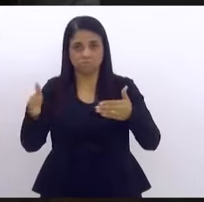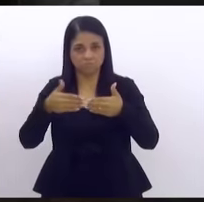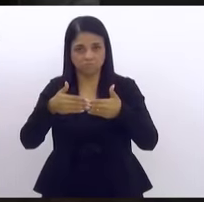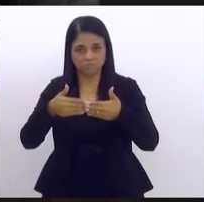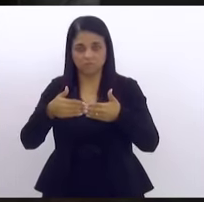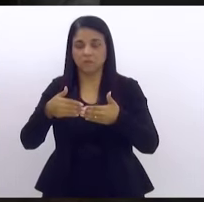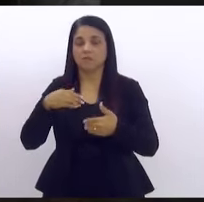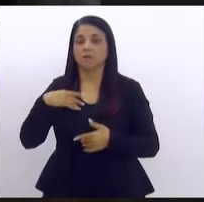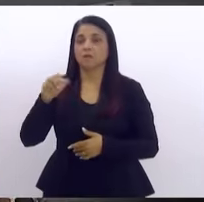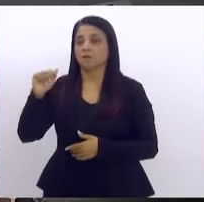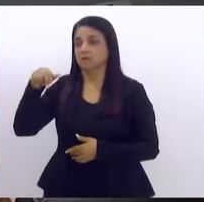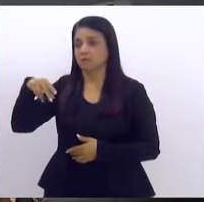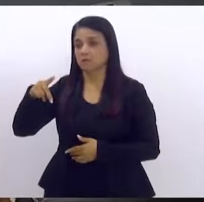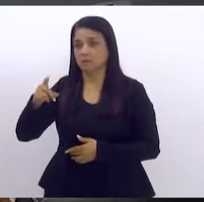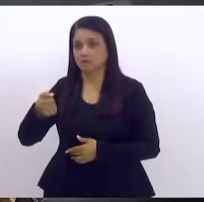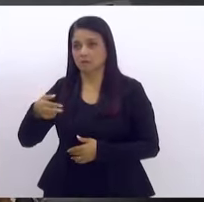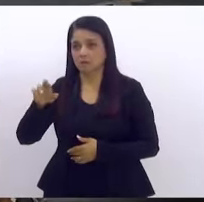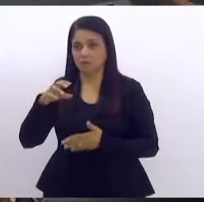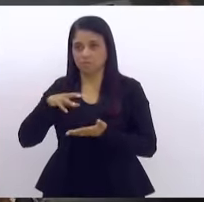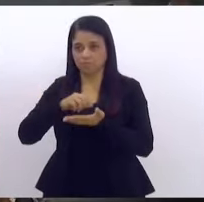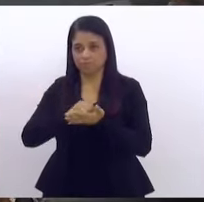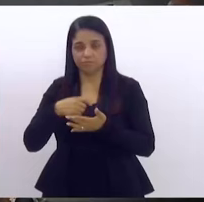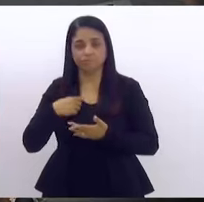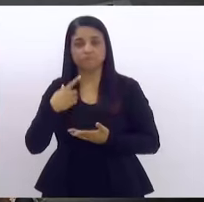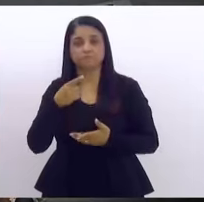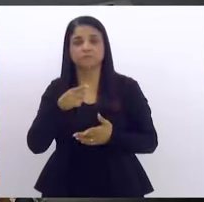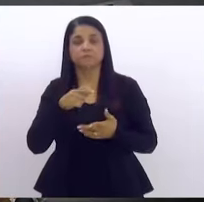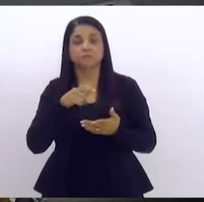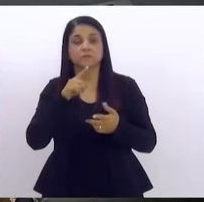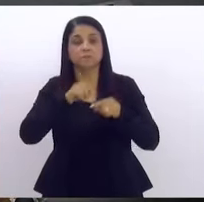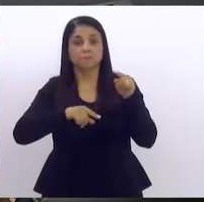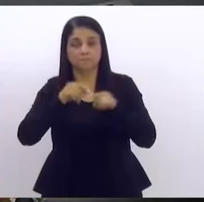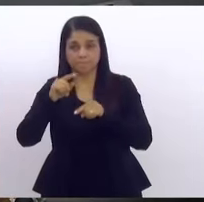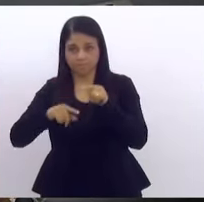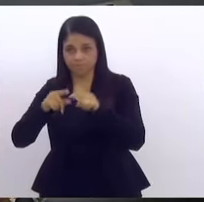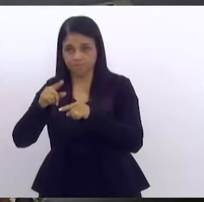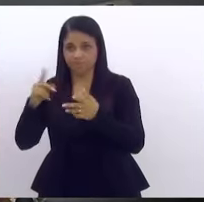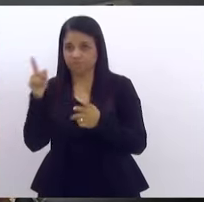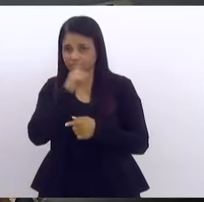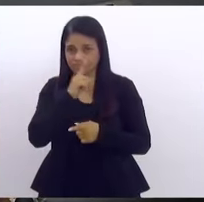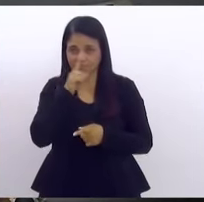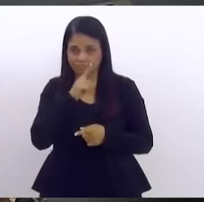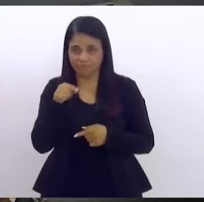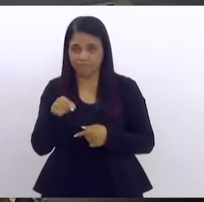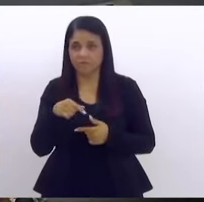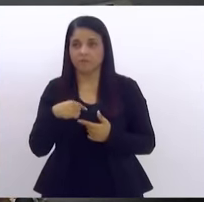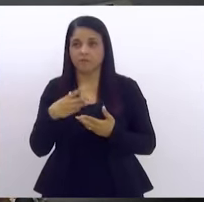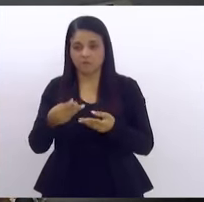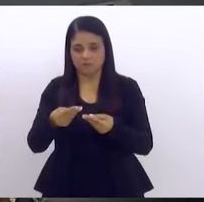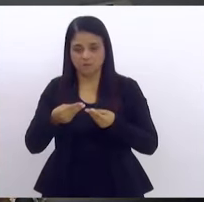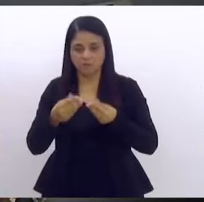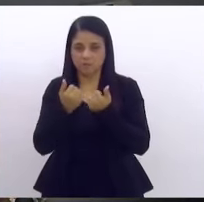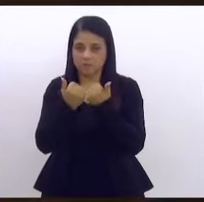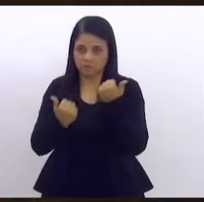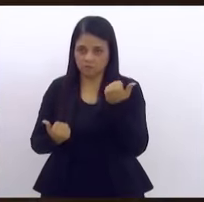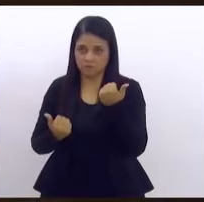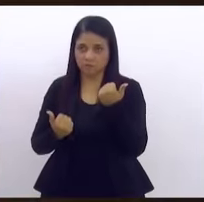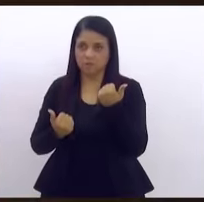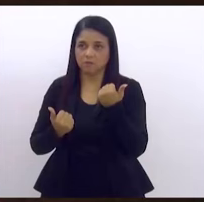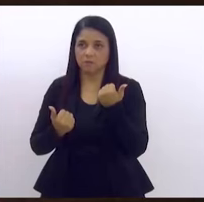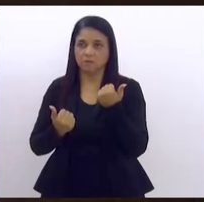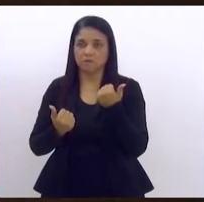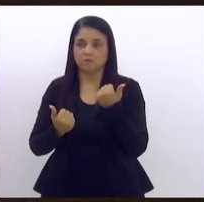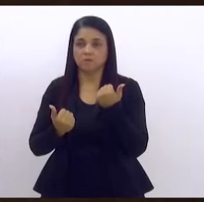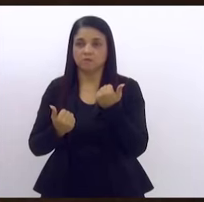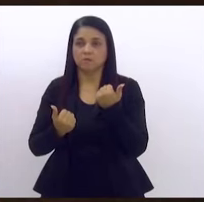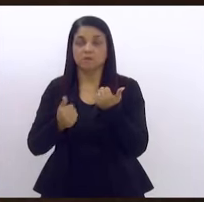fazer, não, é só por favor. Fazer, só para fazer o registro, presidente, por erro material, estava aqui recebendo da assessoria, nós